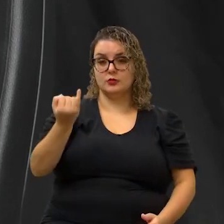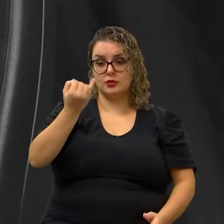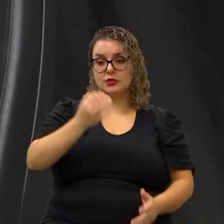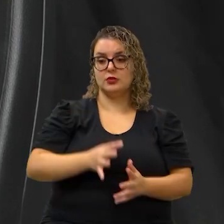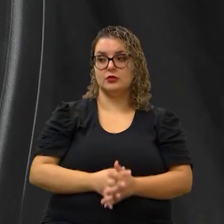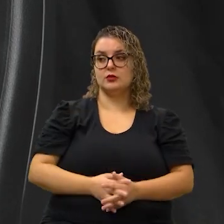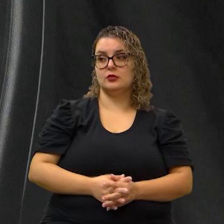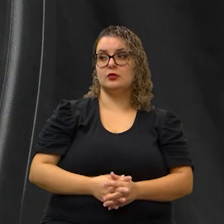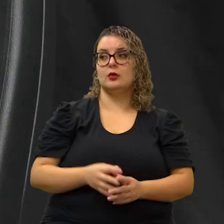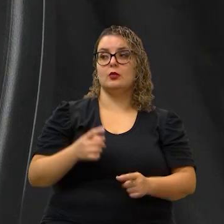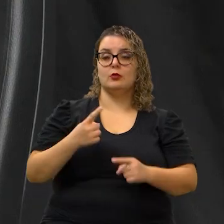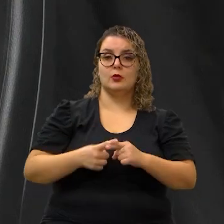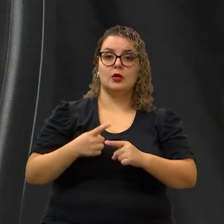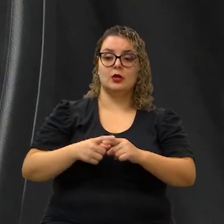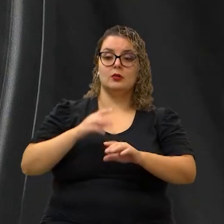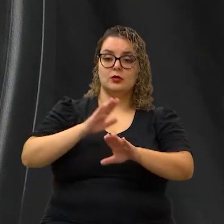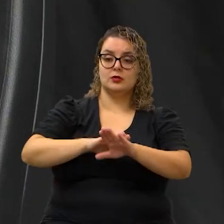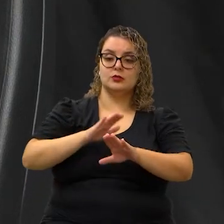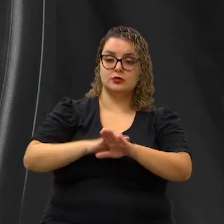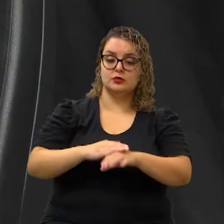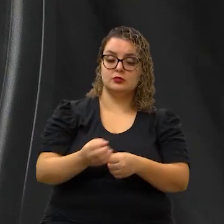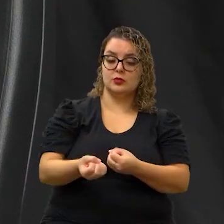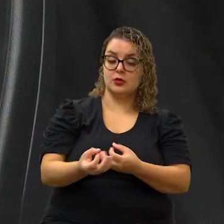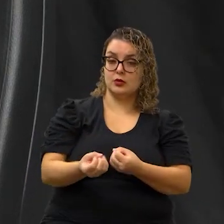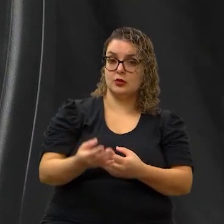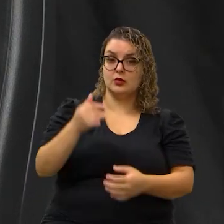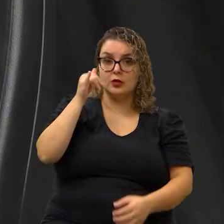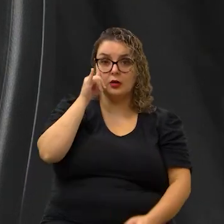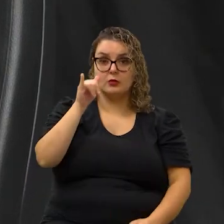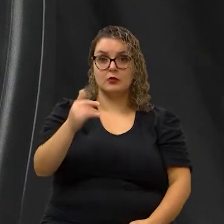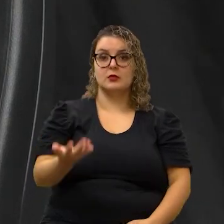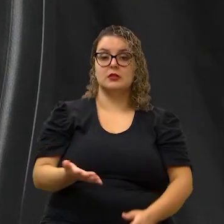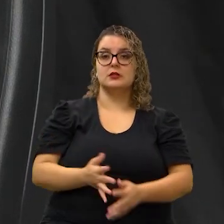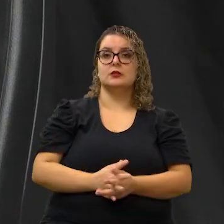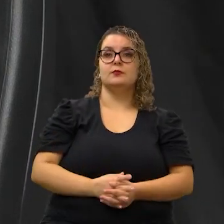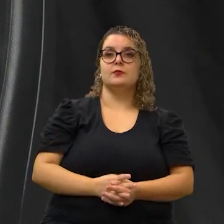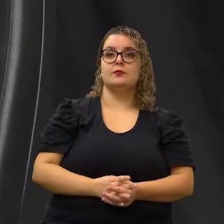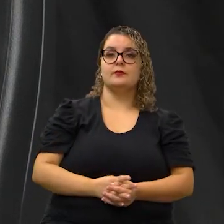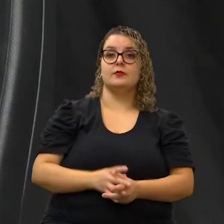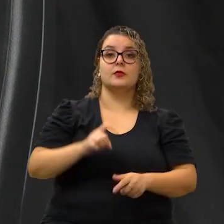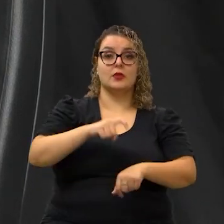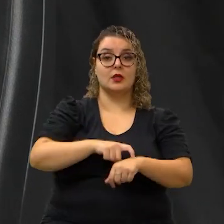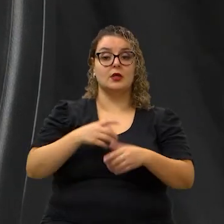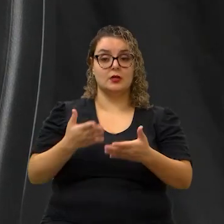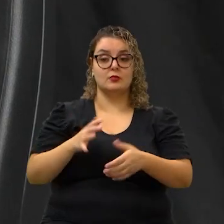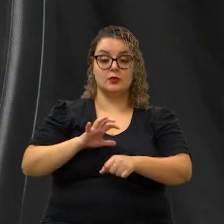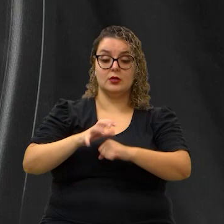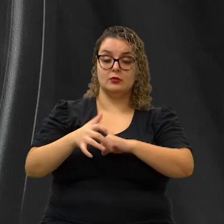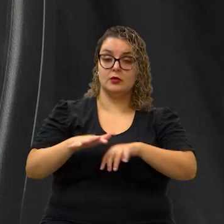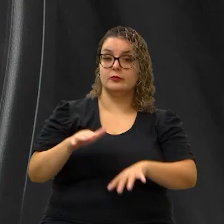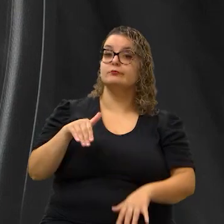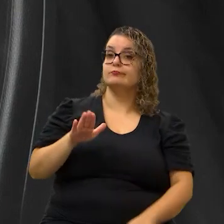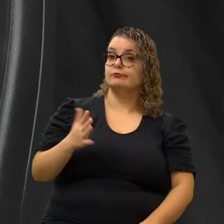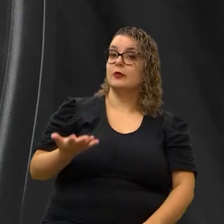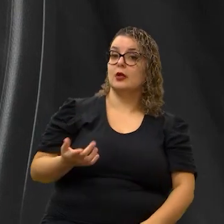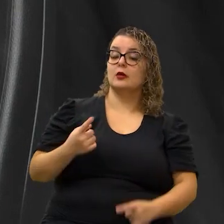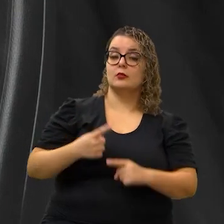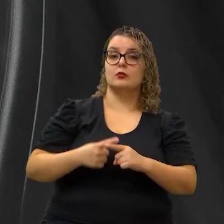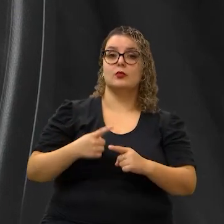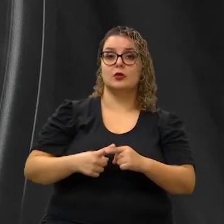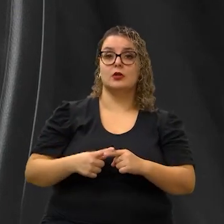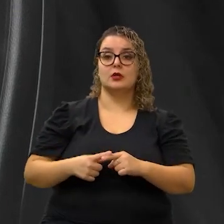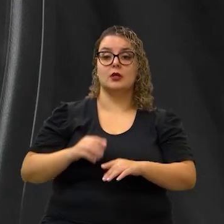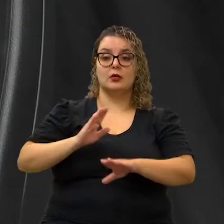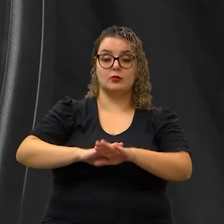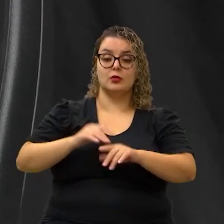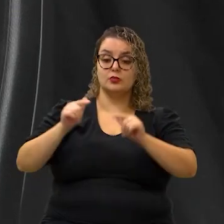é muito importante, porque ele atua diretamente na informação, na prevenção. E nesses momentos de pandemia, ainda